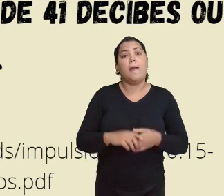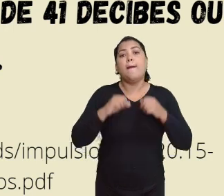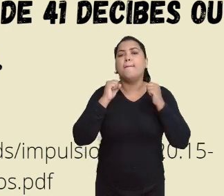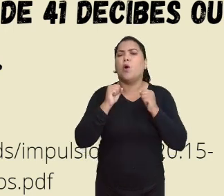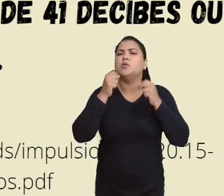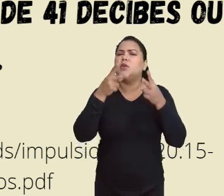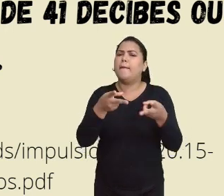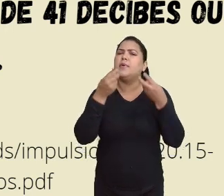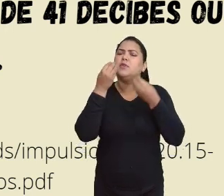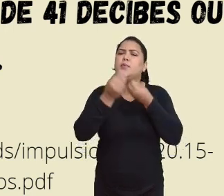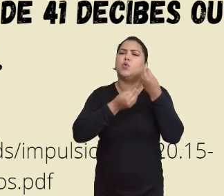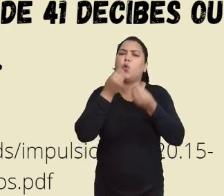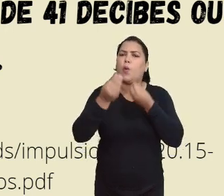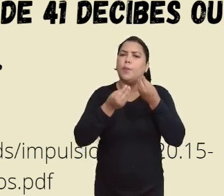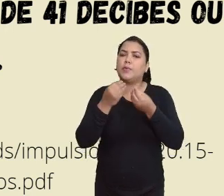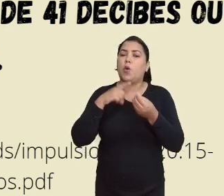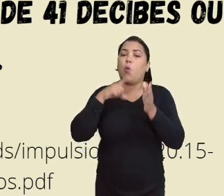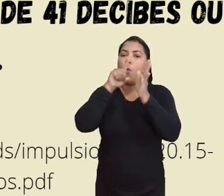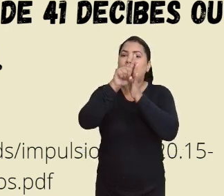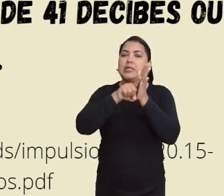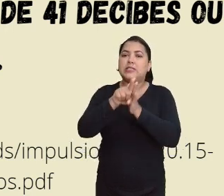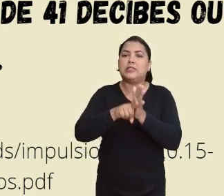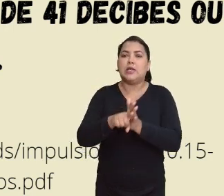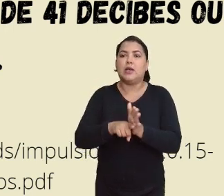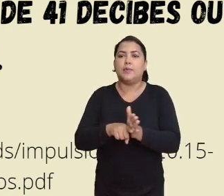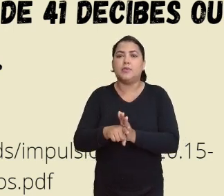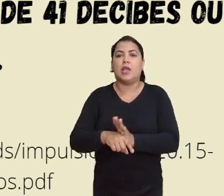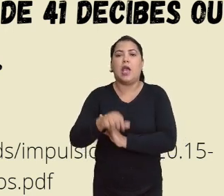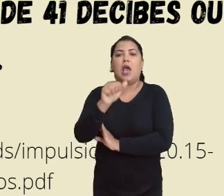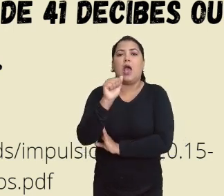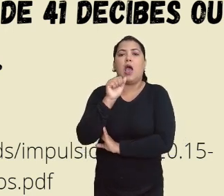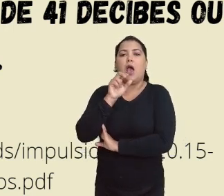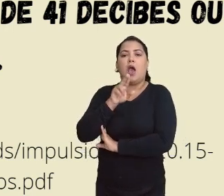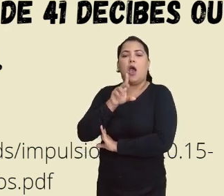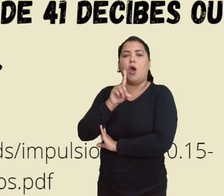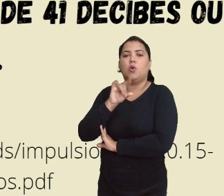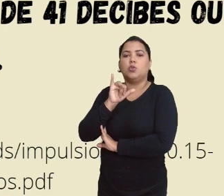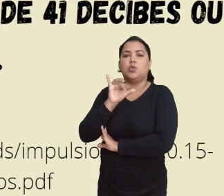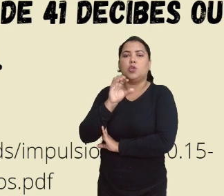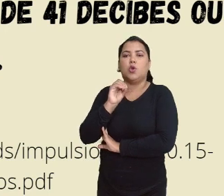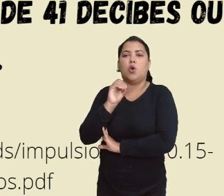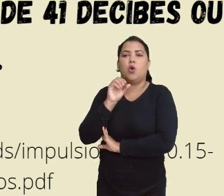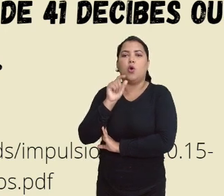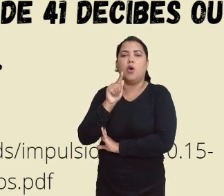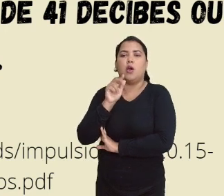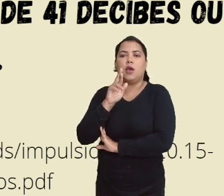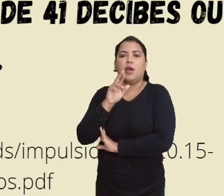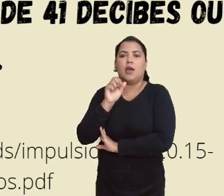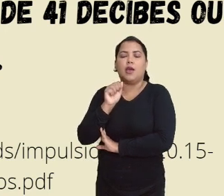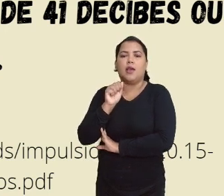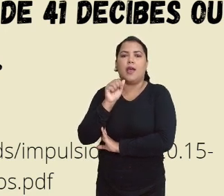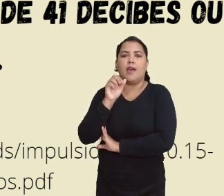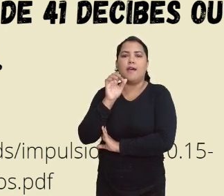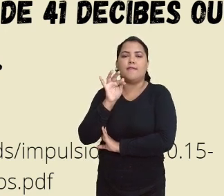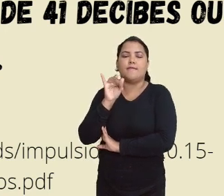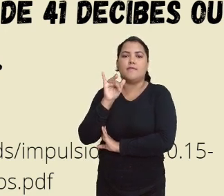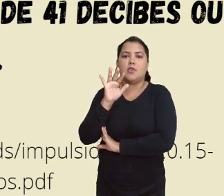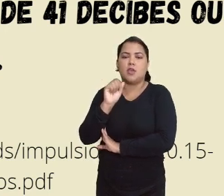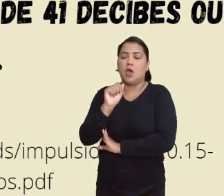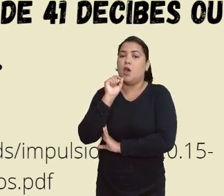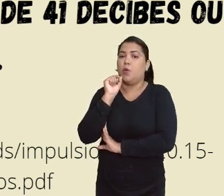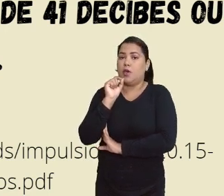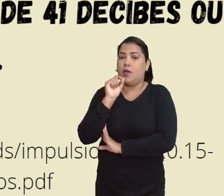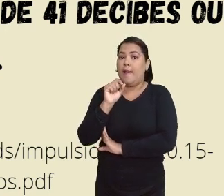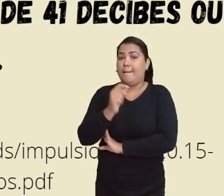detectado pelo exame de audiografia, que inclui perda de 41 déficit ou mais na